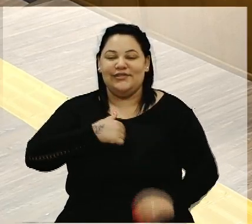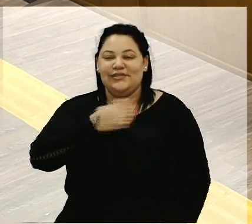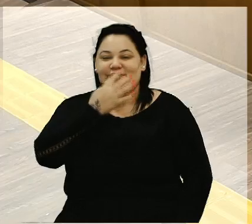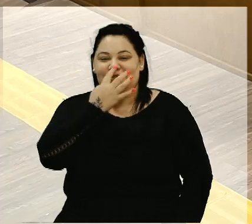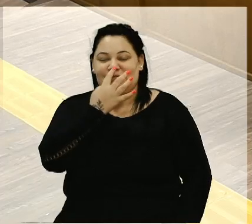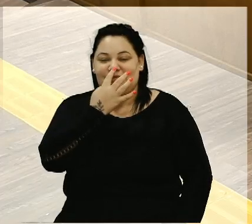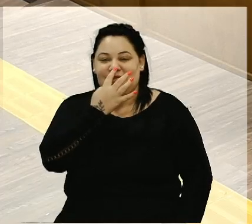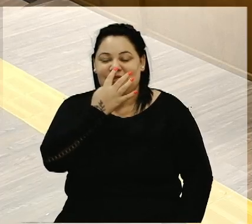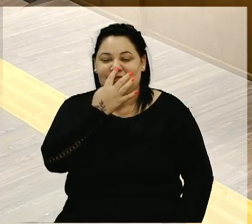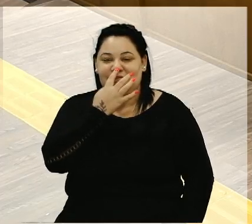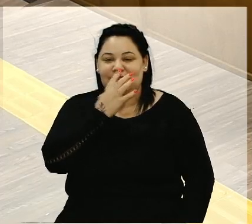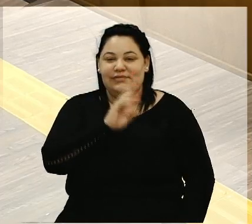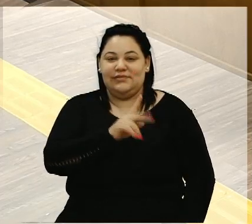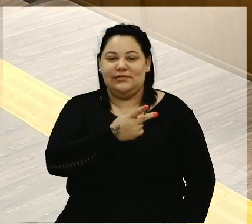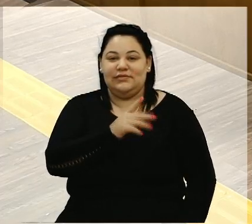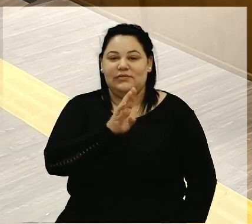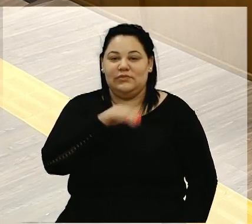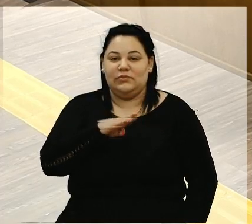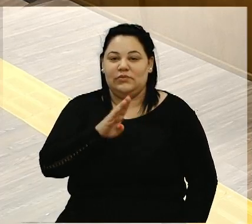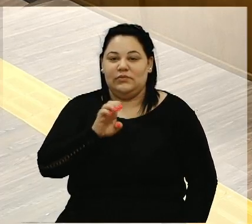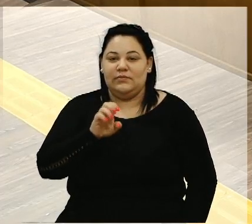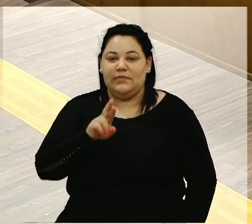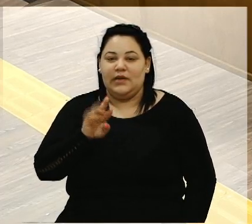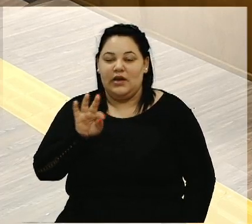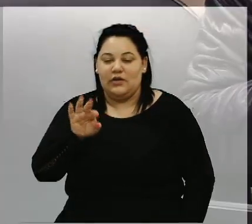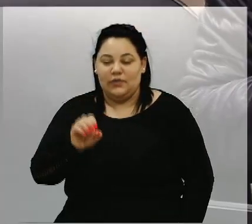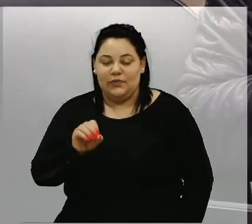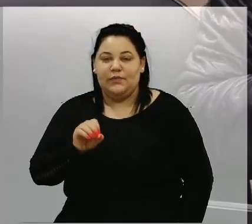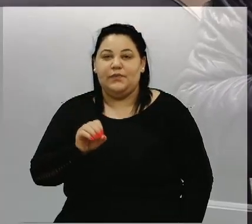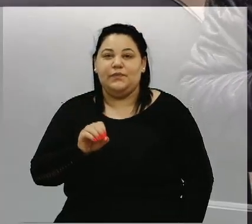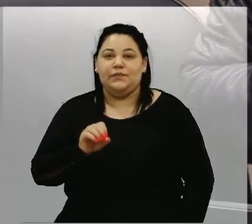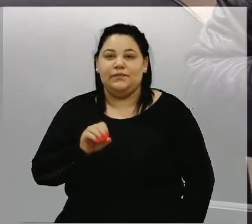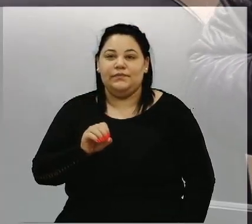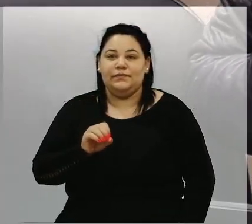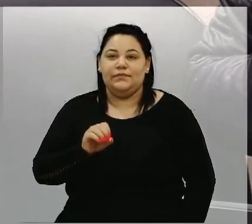Gessinger. Tem uma música que chama Várias Variáveis.